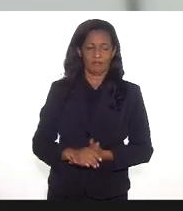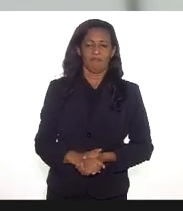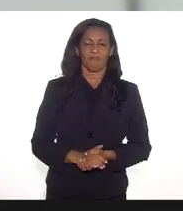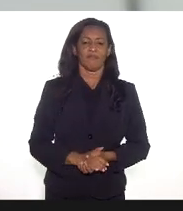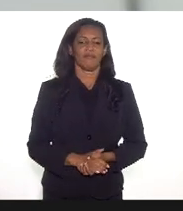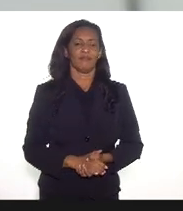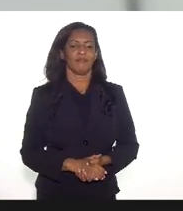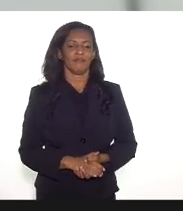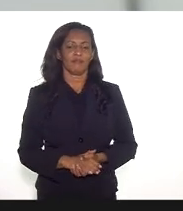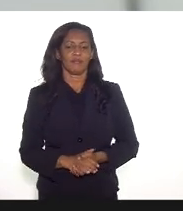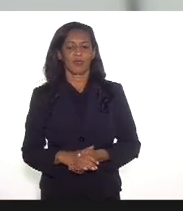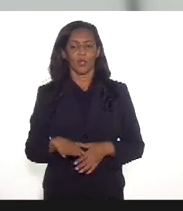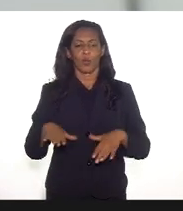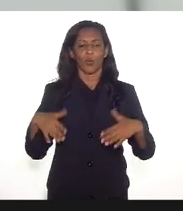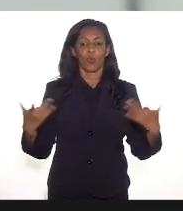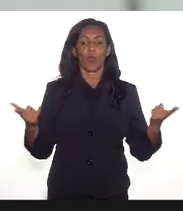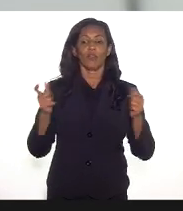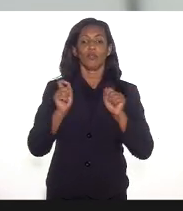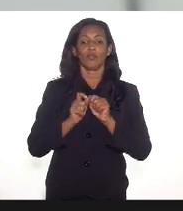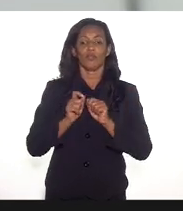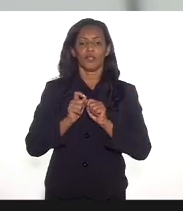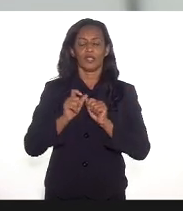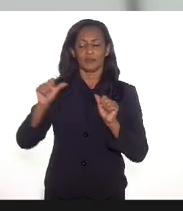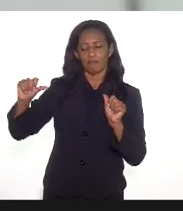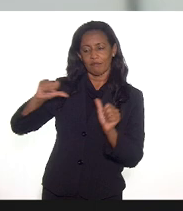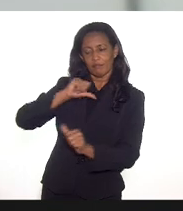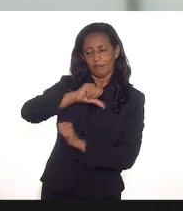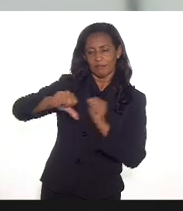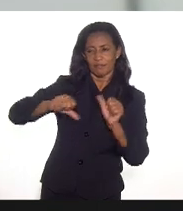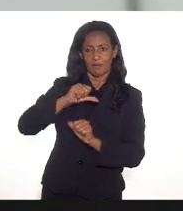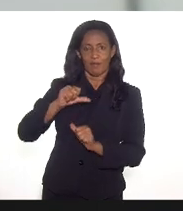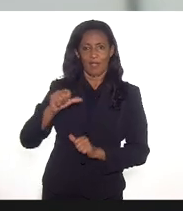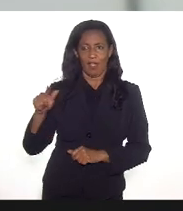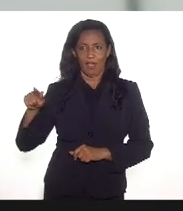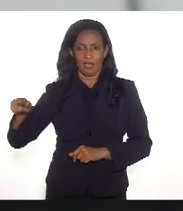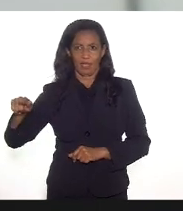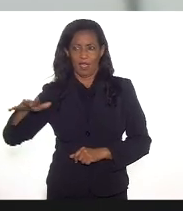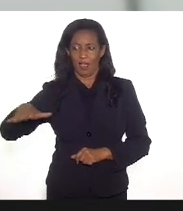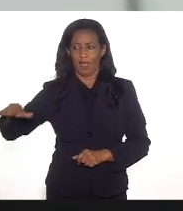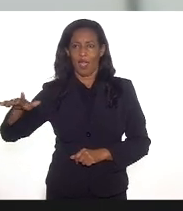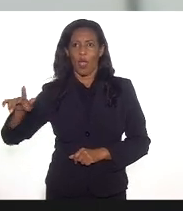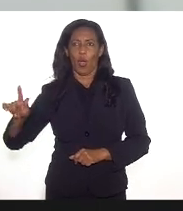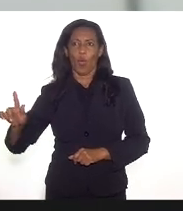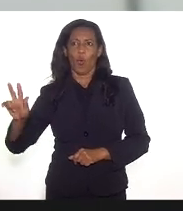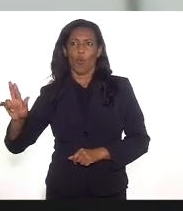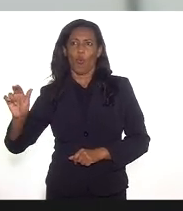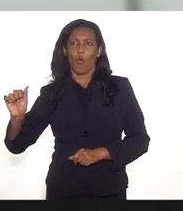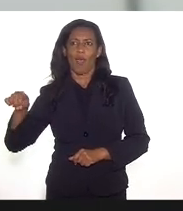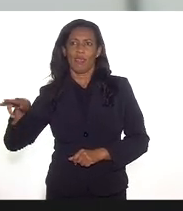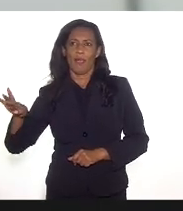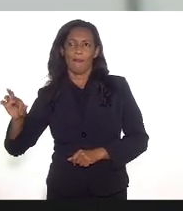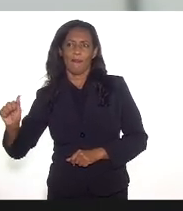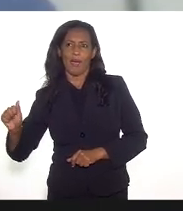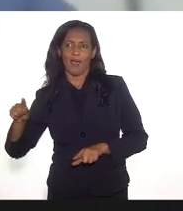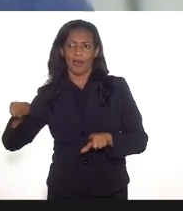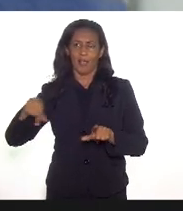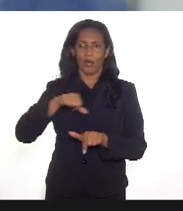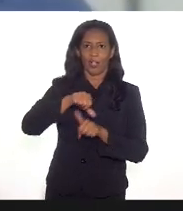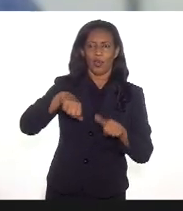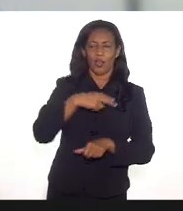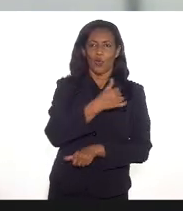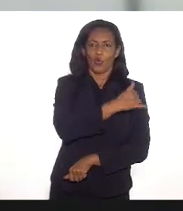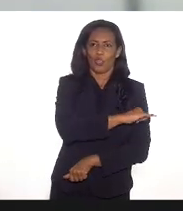possivelmente, quando fez a fusão da Guanabara com o Estado do Rio de Janeiro, em 15